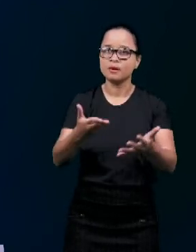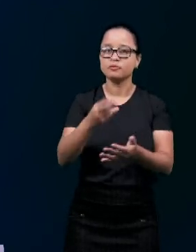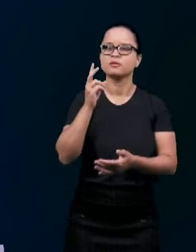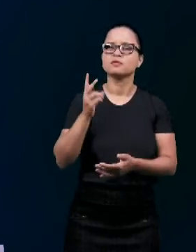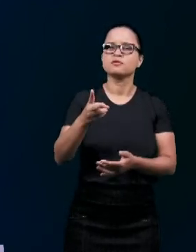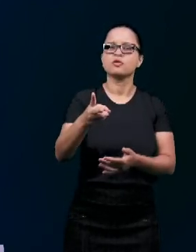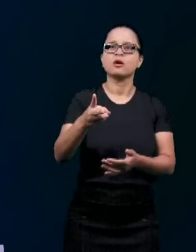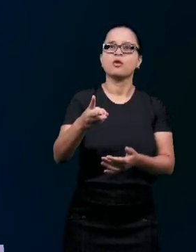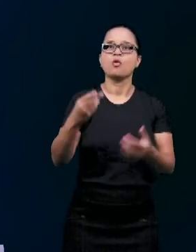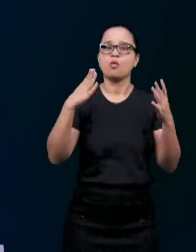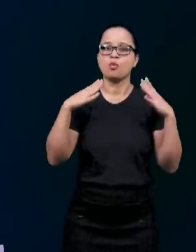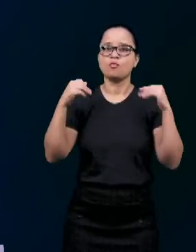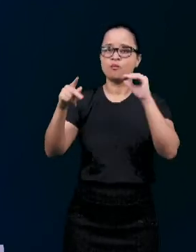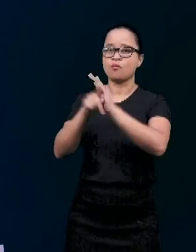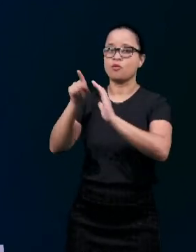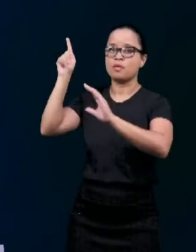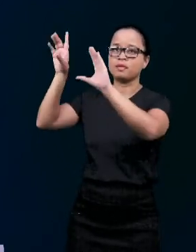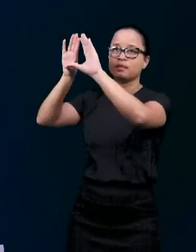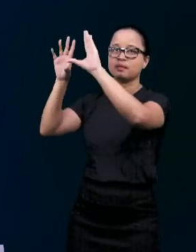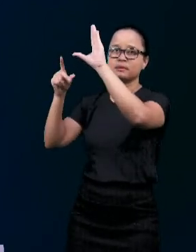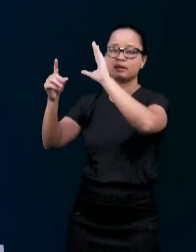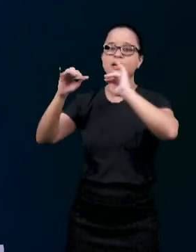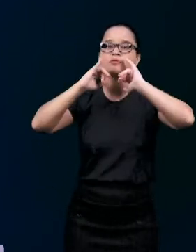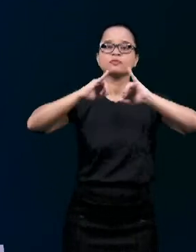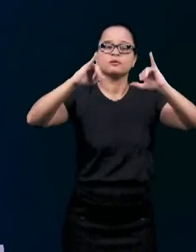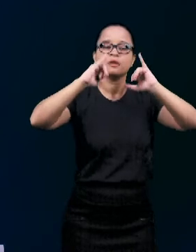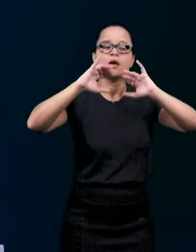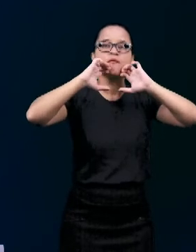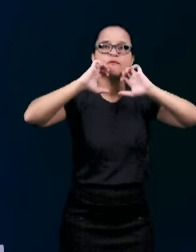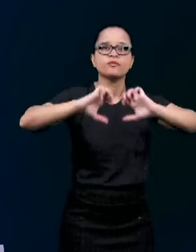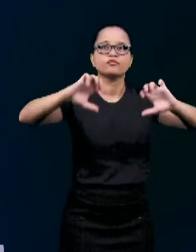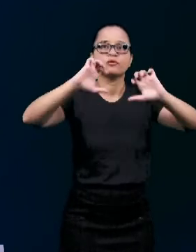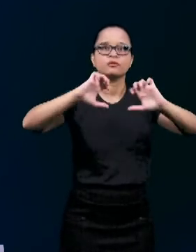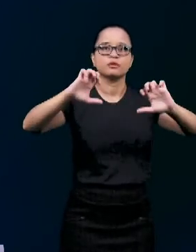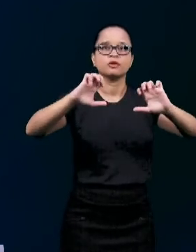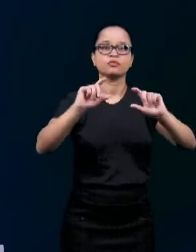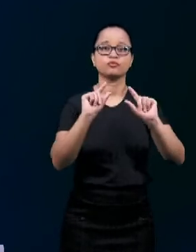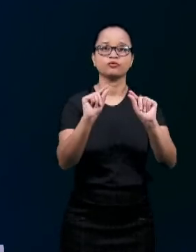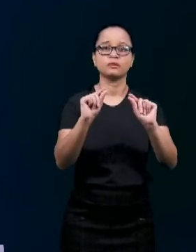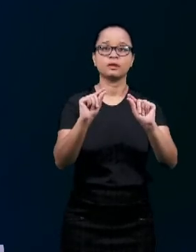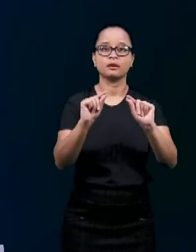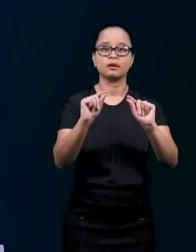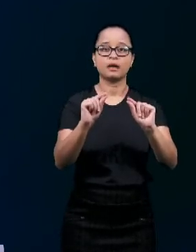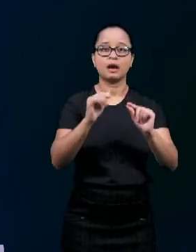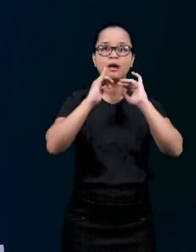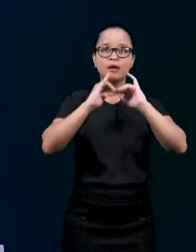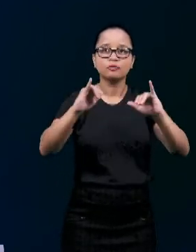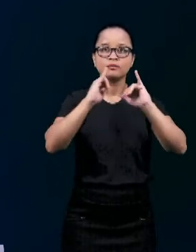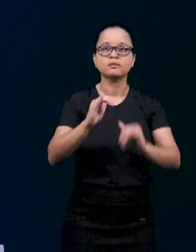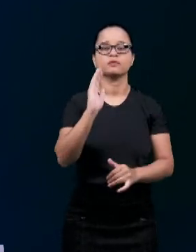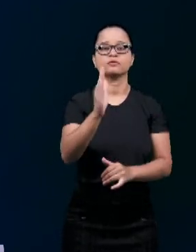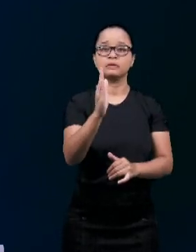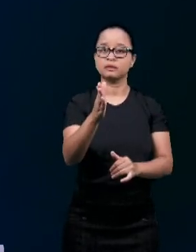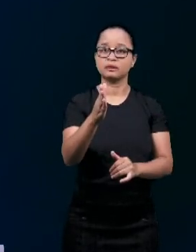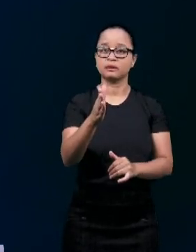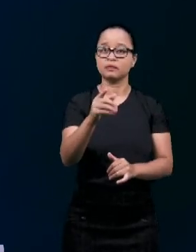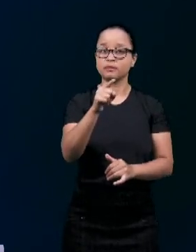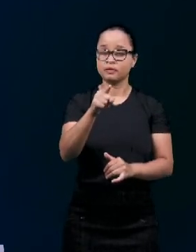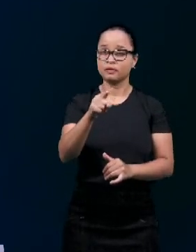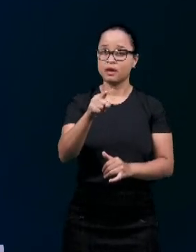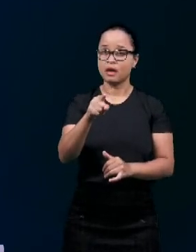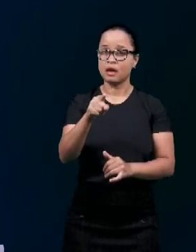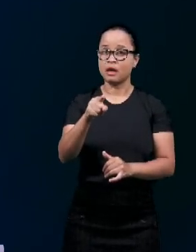ou um anjo do céu, vos anunciei outro evangelho, além do que já vos tenho anunciado, seja anátema. Irmãos,